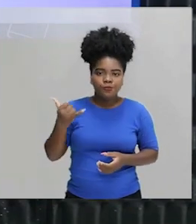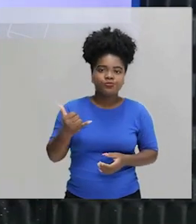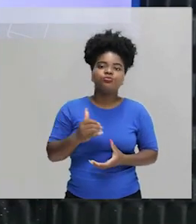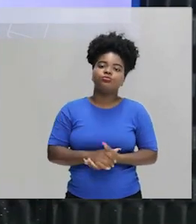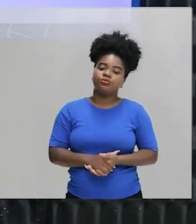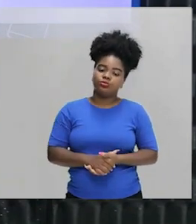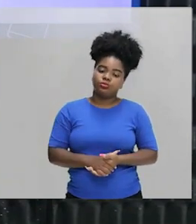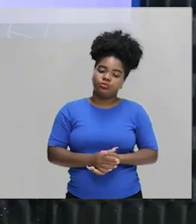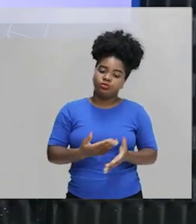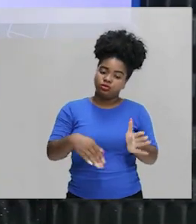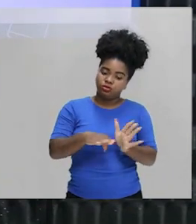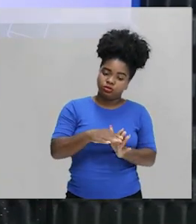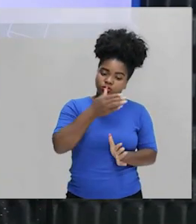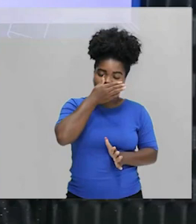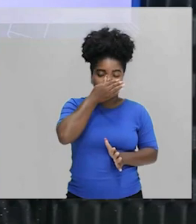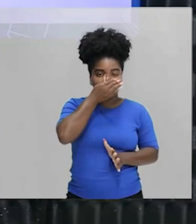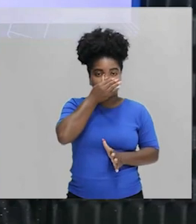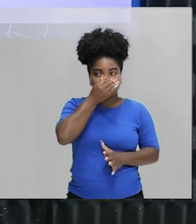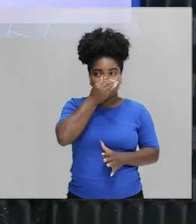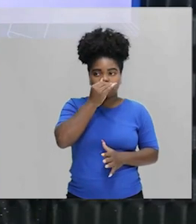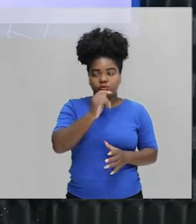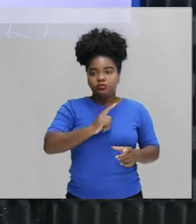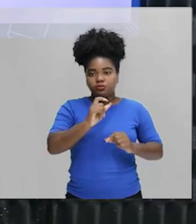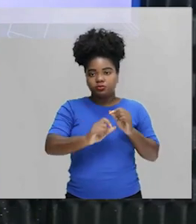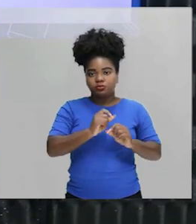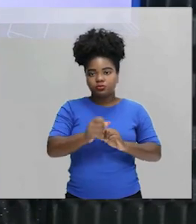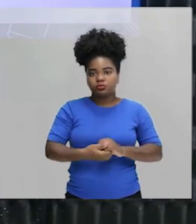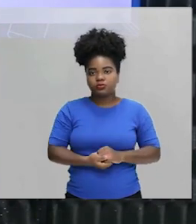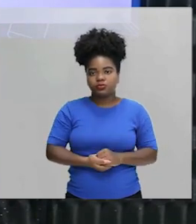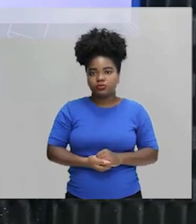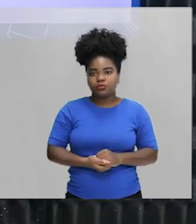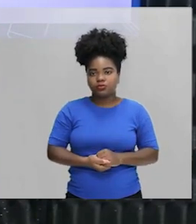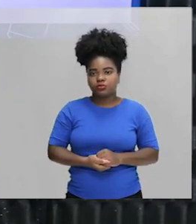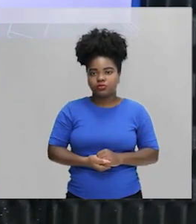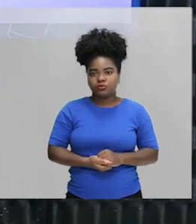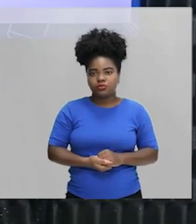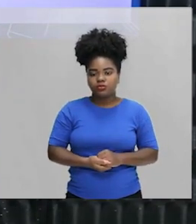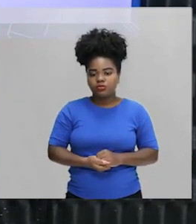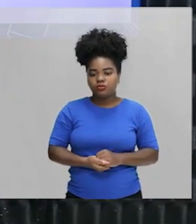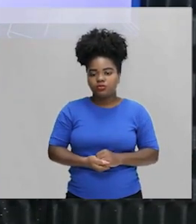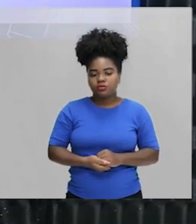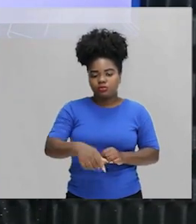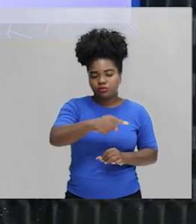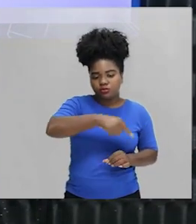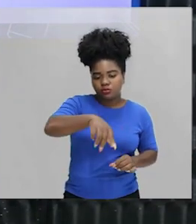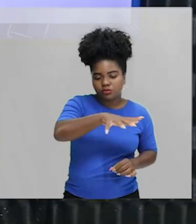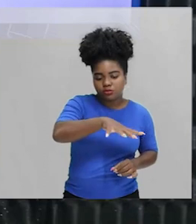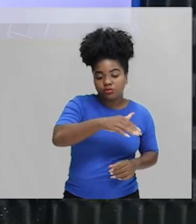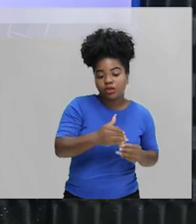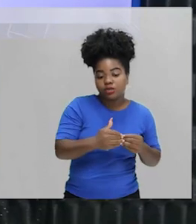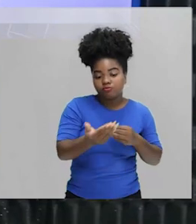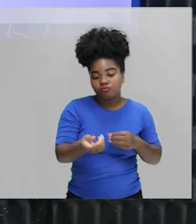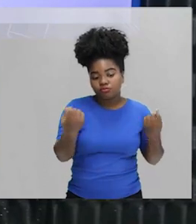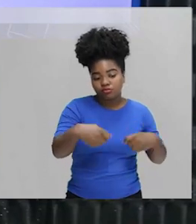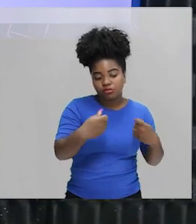essas órbitas então ele tá numa órbita mínima por exemplo e ele V para uma camada órbita mais externa ele precisa absorver energia de alguma